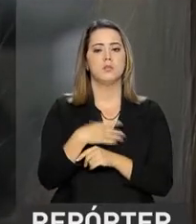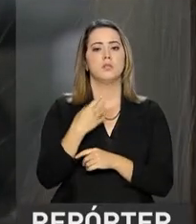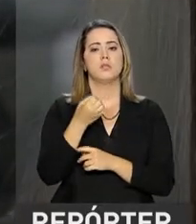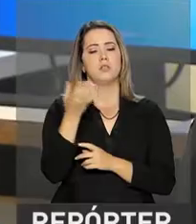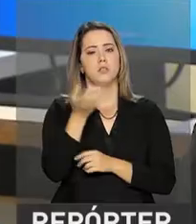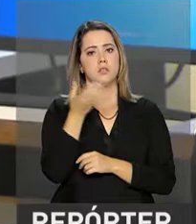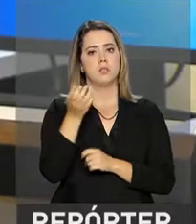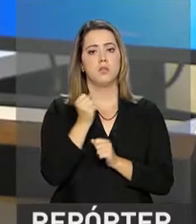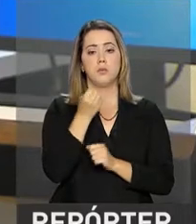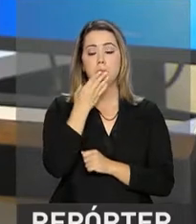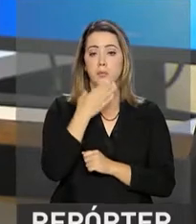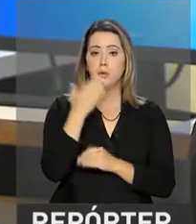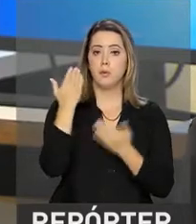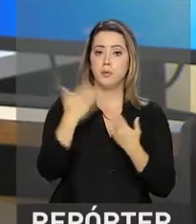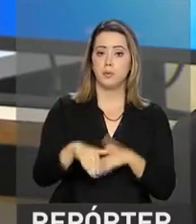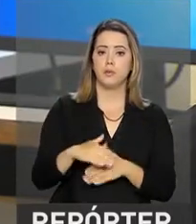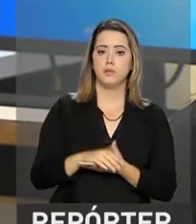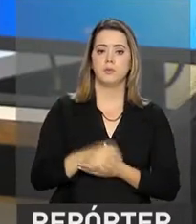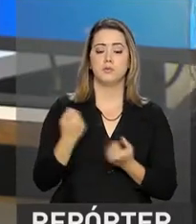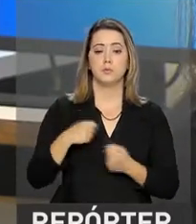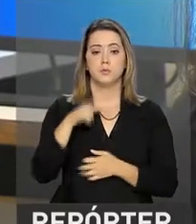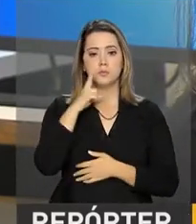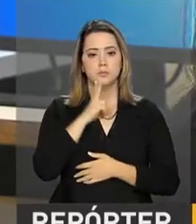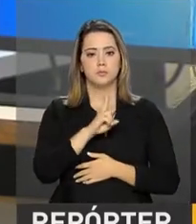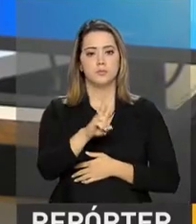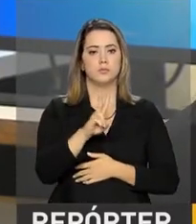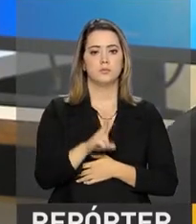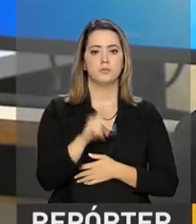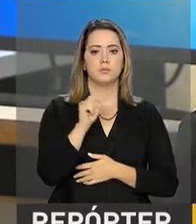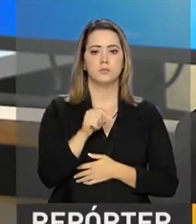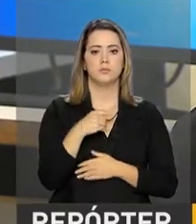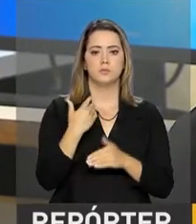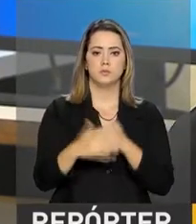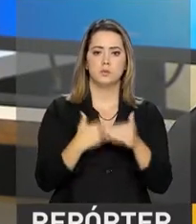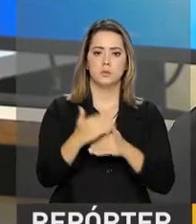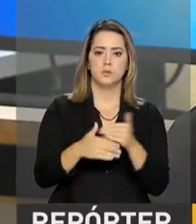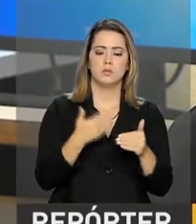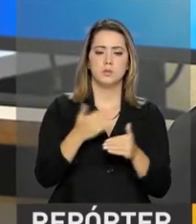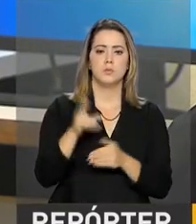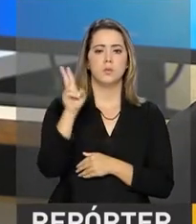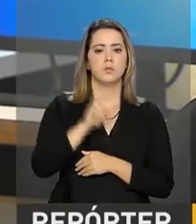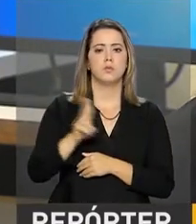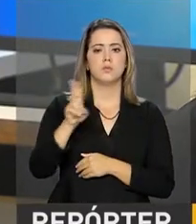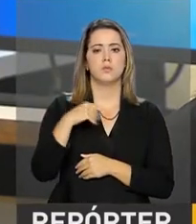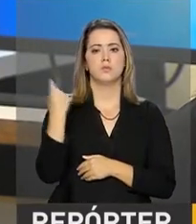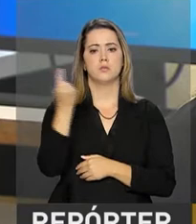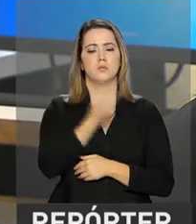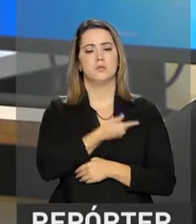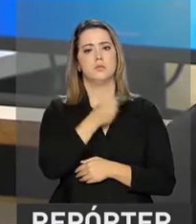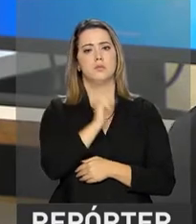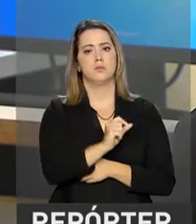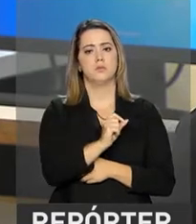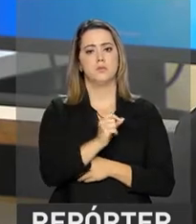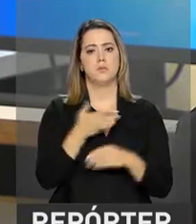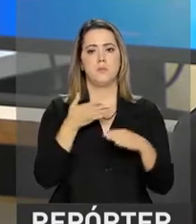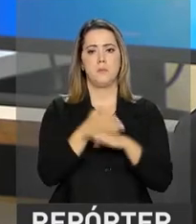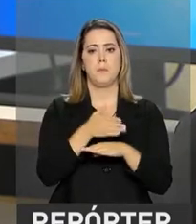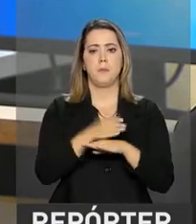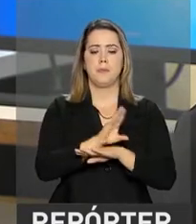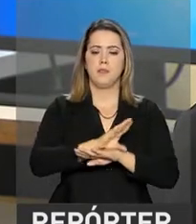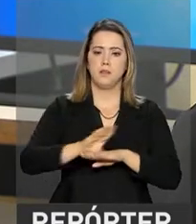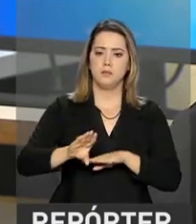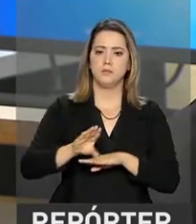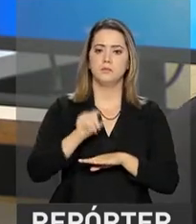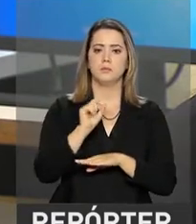boa prova. É preciso que a gente tenha um olhar sobre esse desempenho da universidade para que a gente entre num